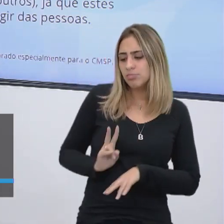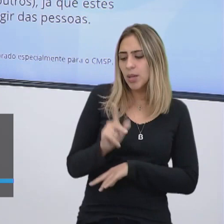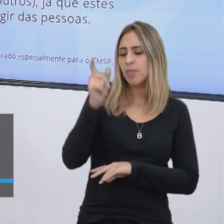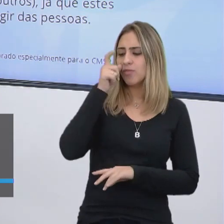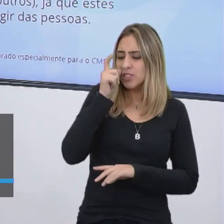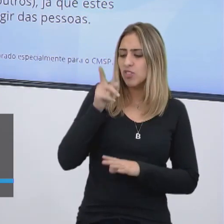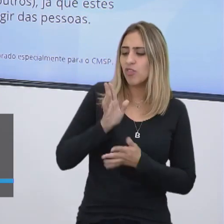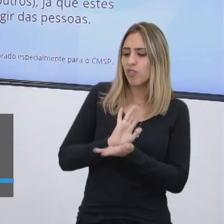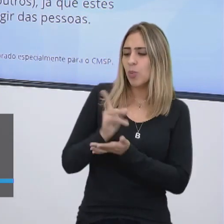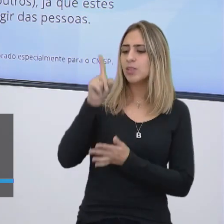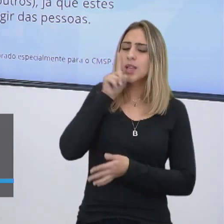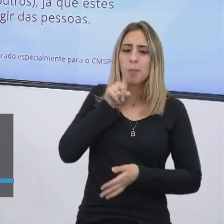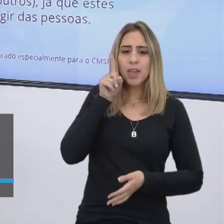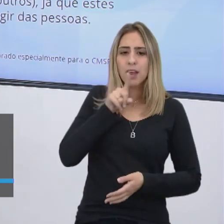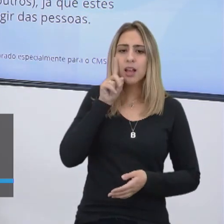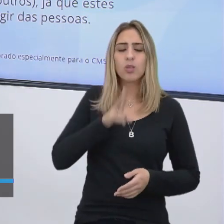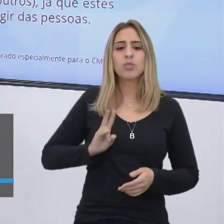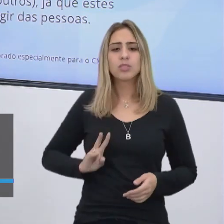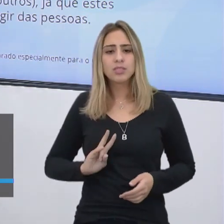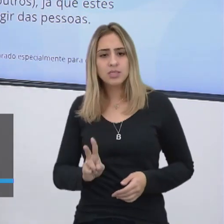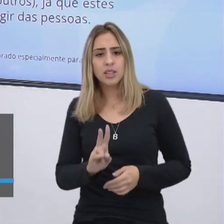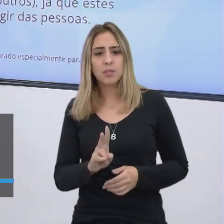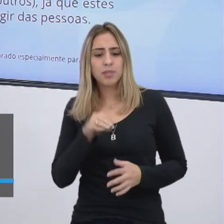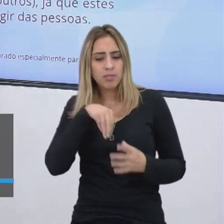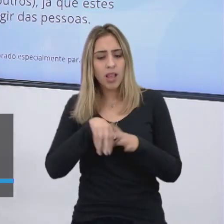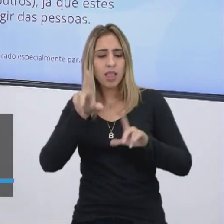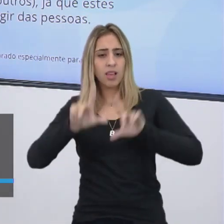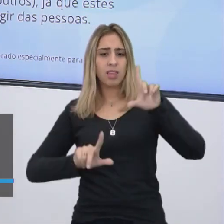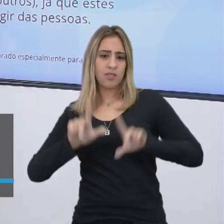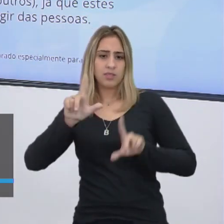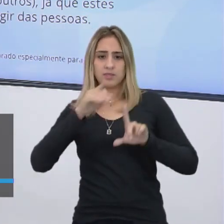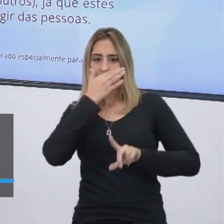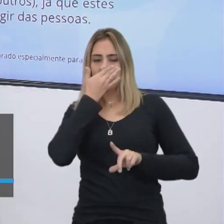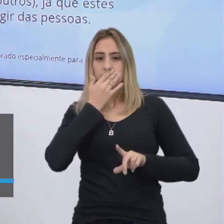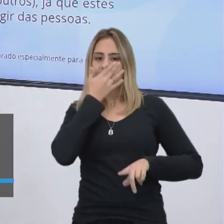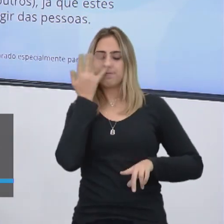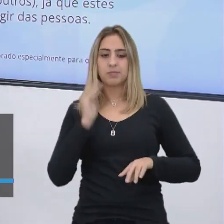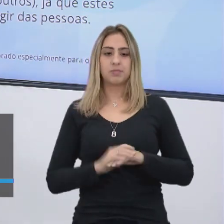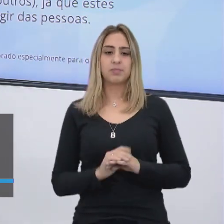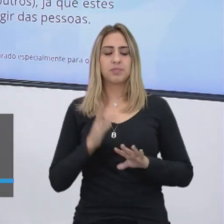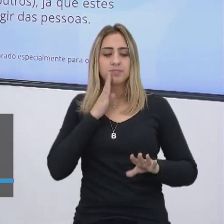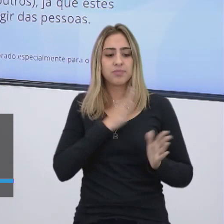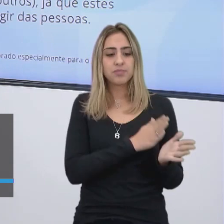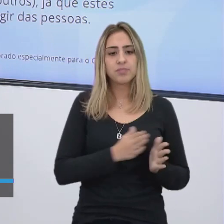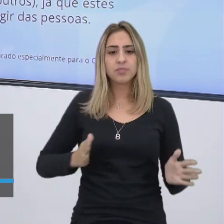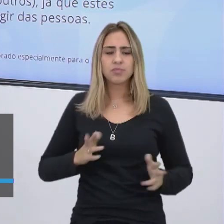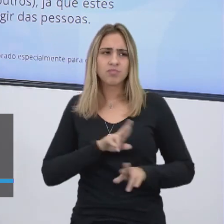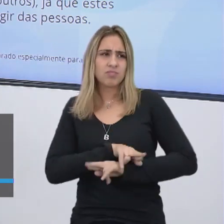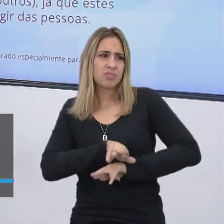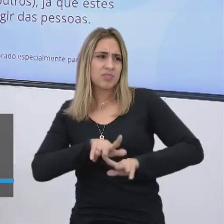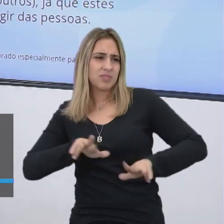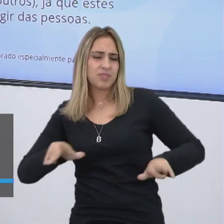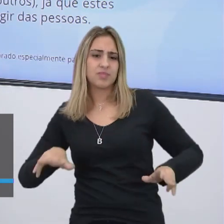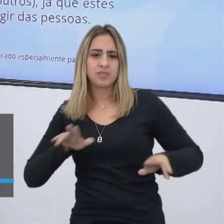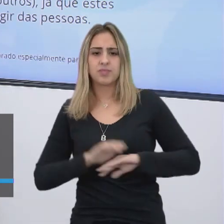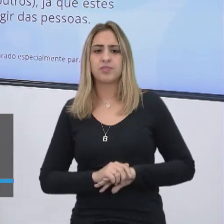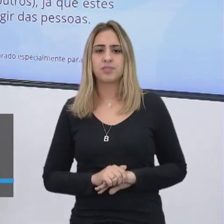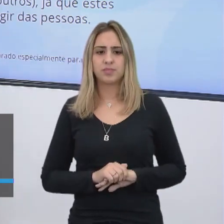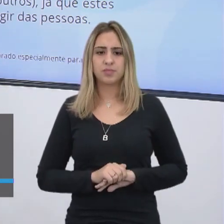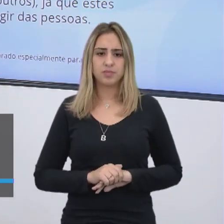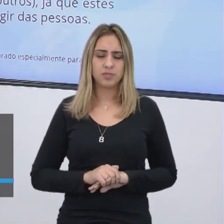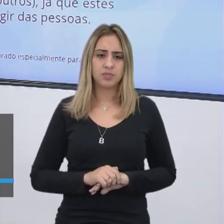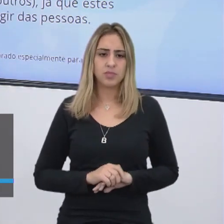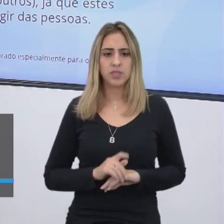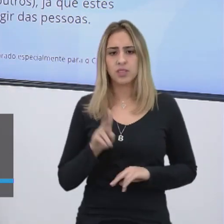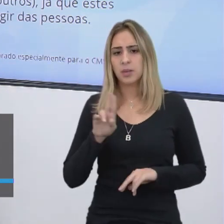vai ter filmes americanos sendo veiculados na TV, enfim, redes de streaming, on demand, enfim, você